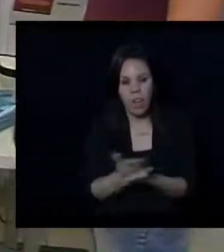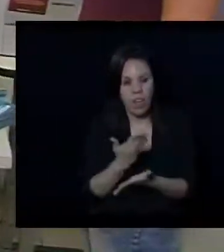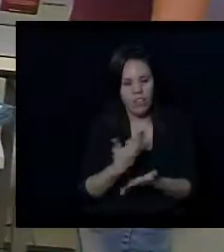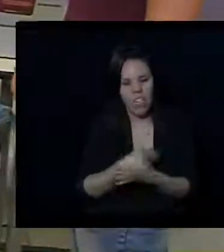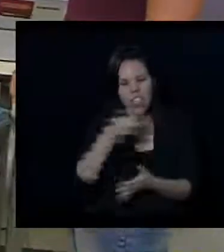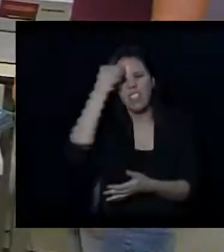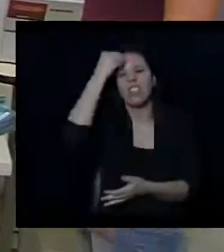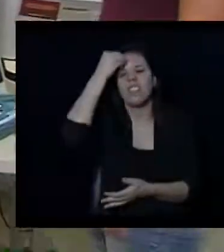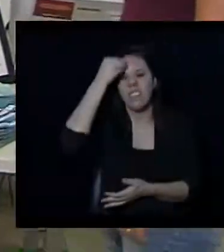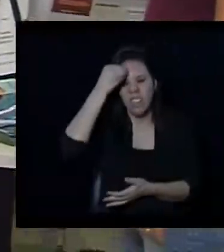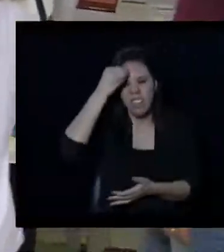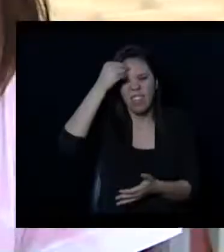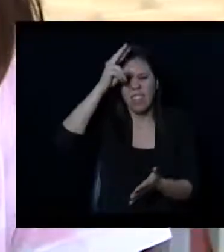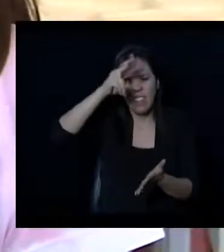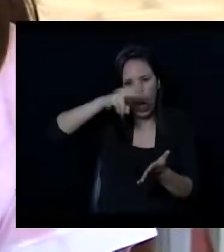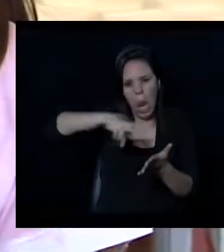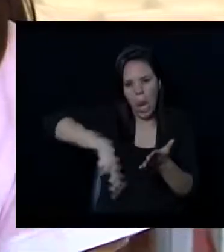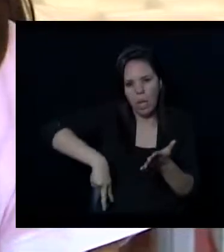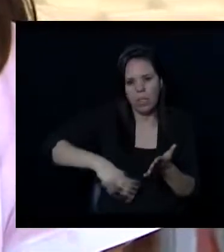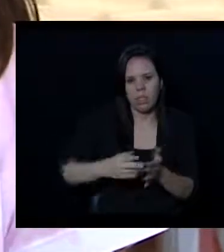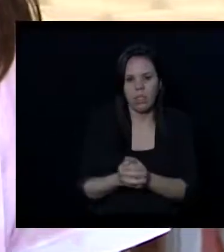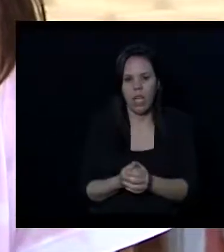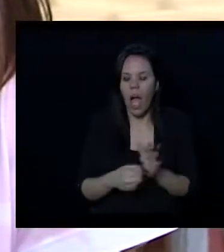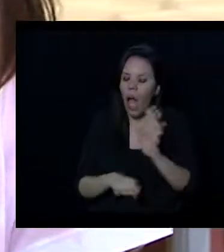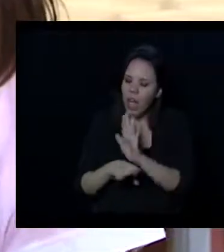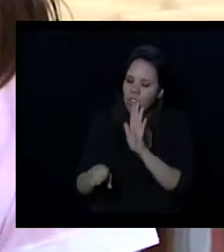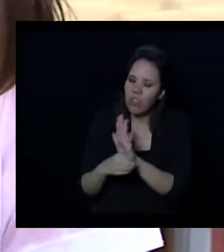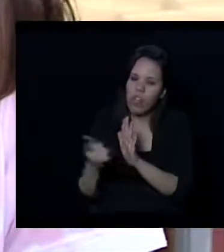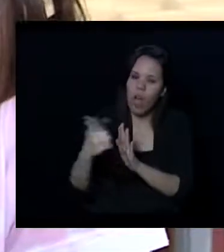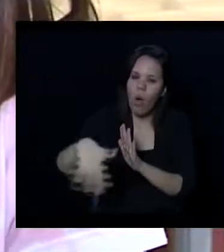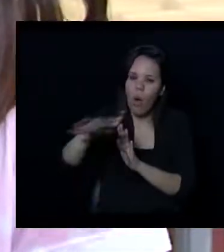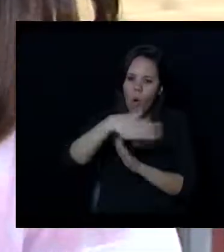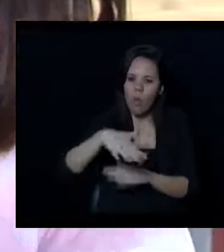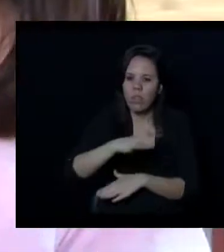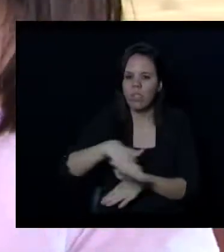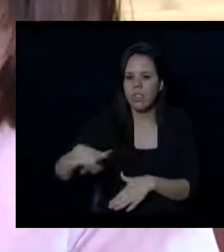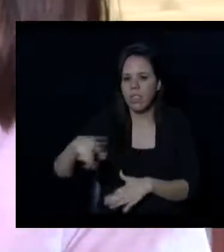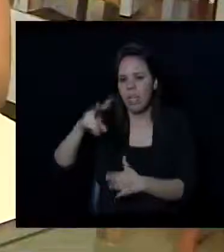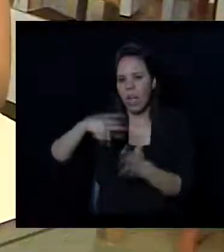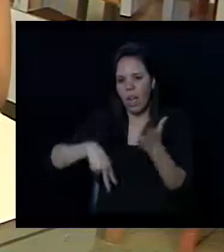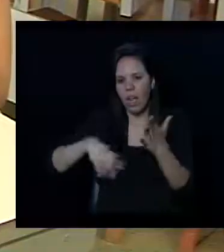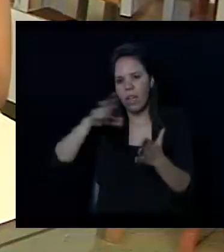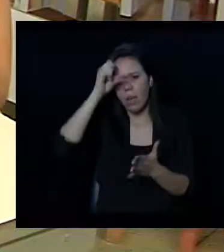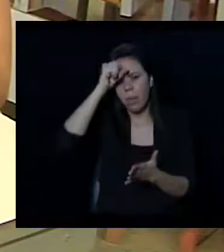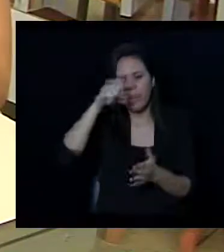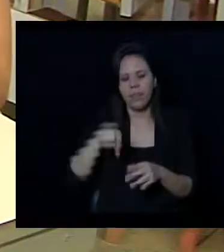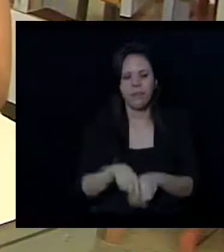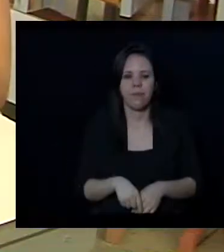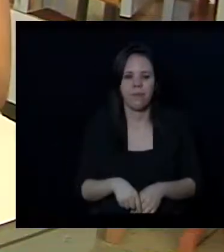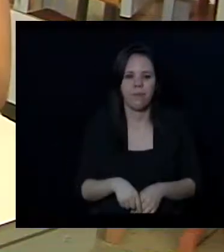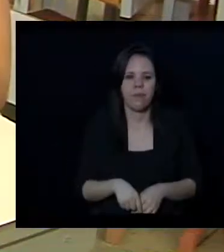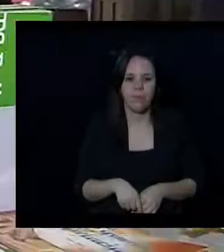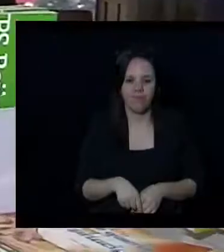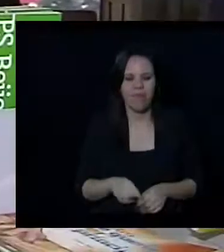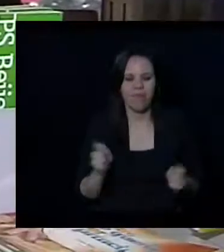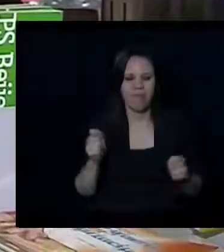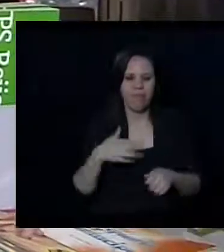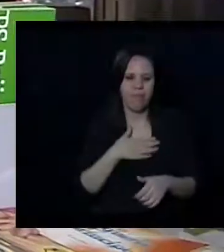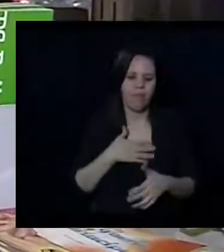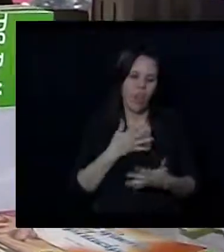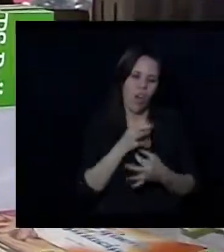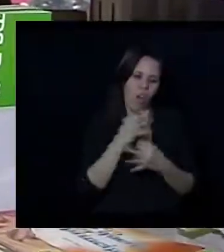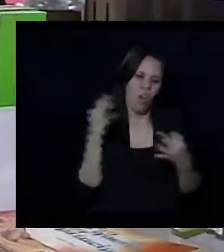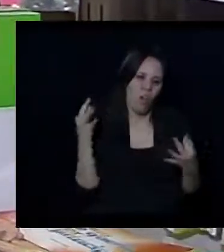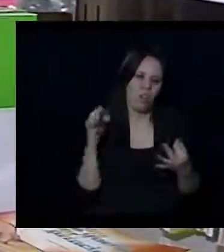cor e salteado. As outras crianças vão poder ler também e não só eu. Assim dá gosto, né? Aí, no